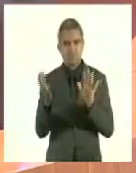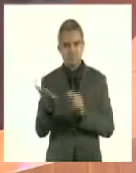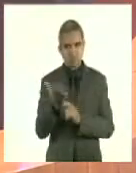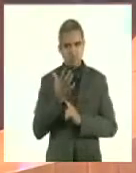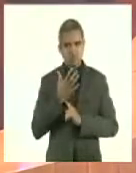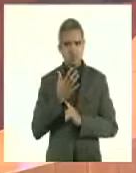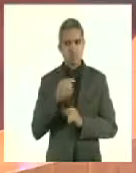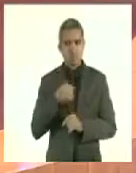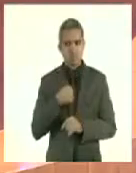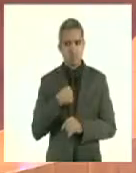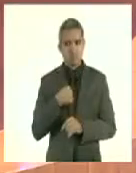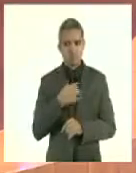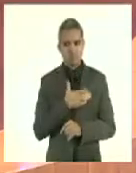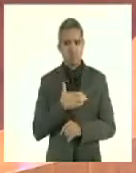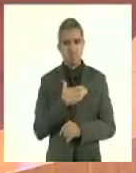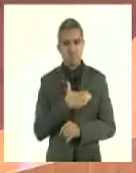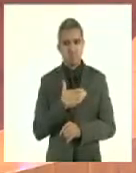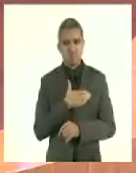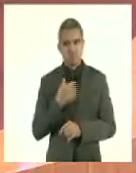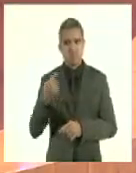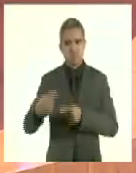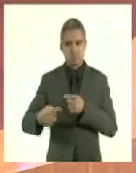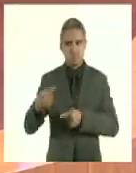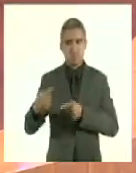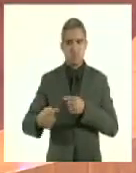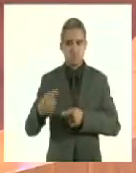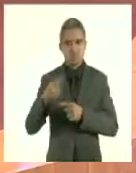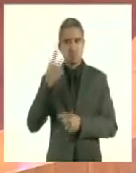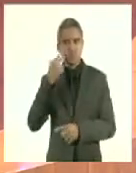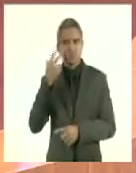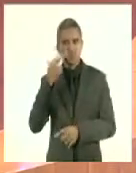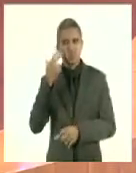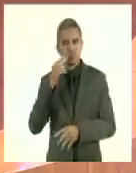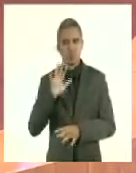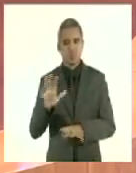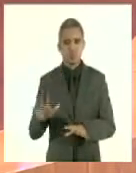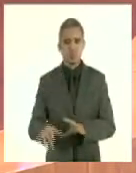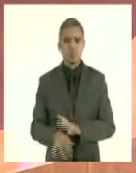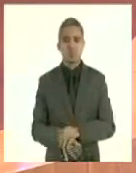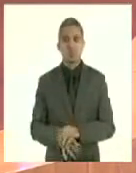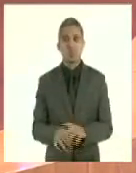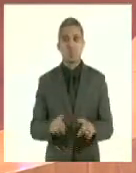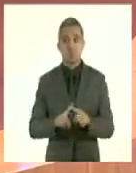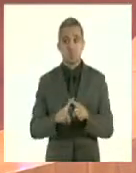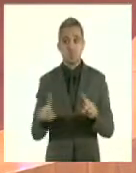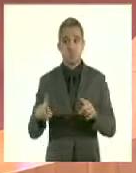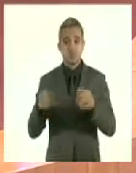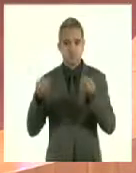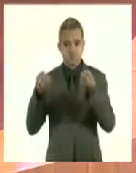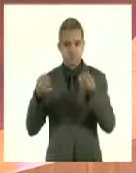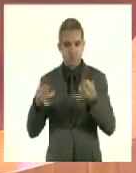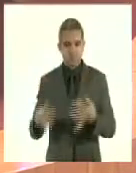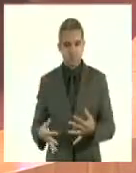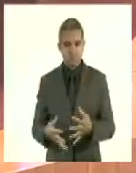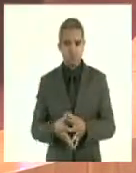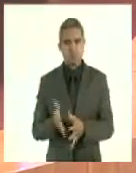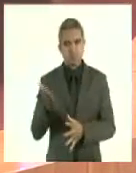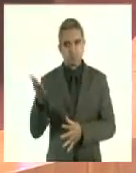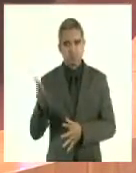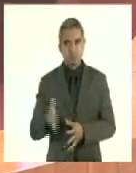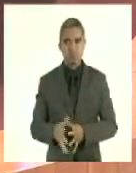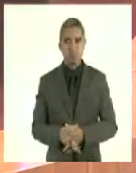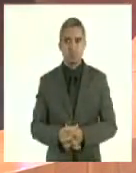ainda de levar esse debate até Vossa Excelência. Mas dizer a Vossa Excelência que, para Vossa Excelência